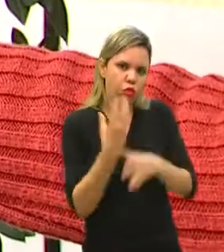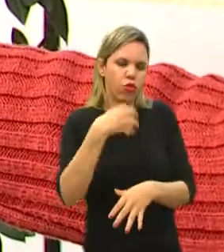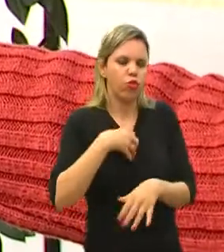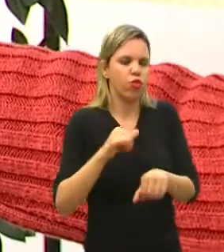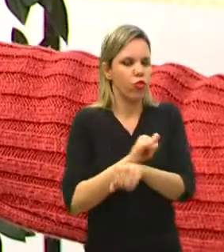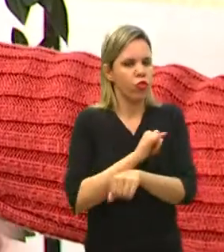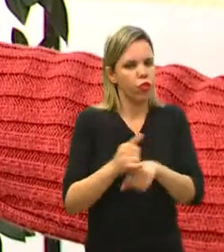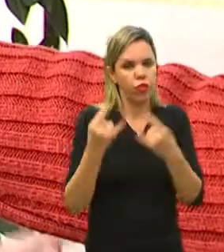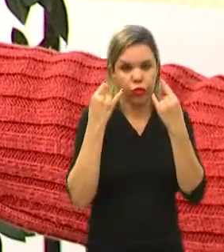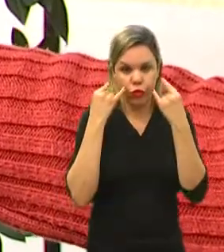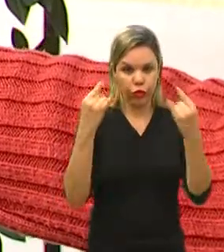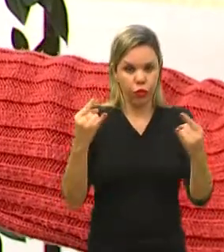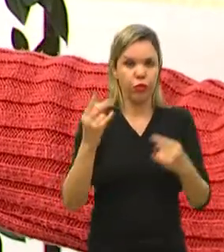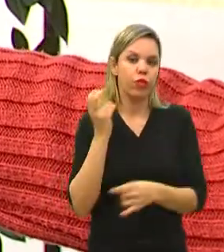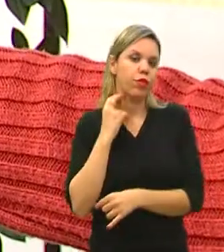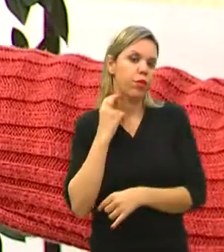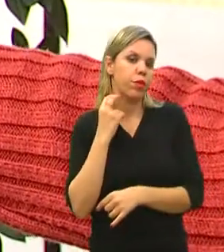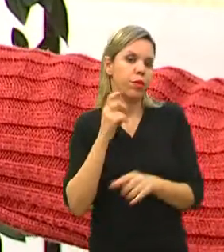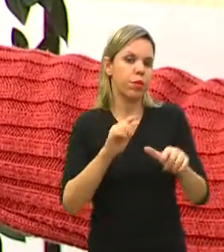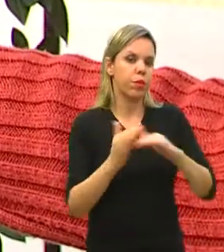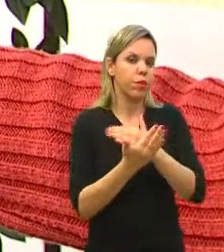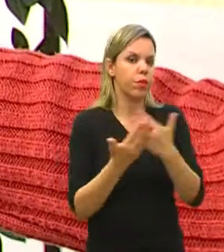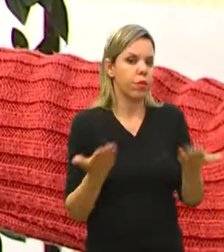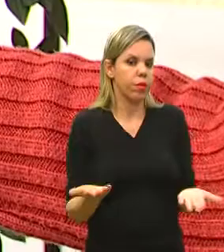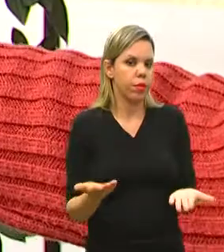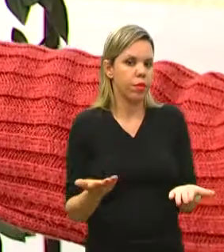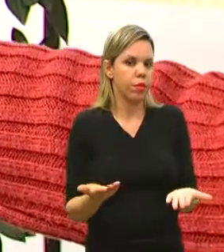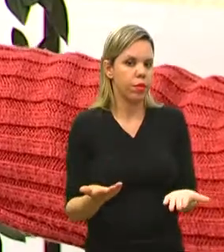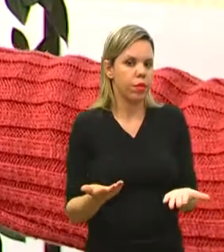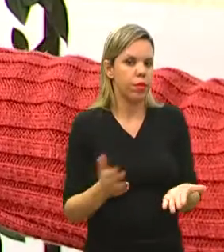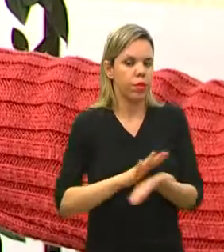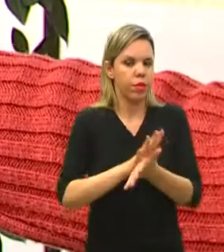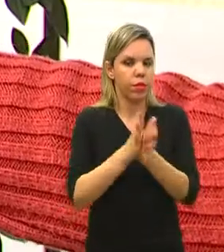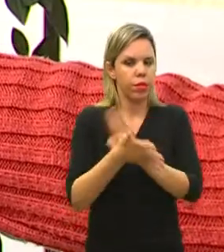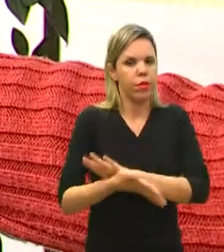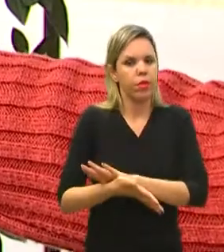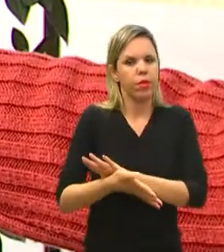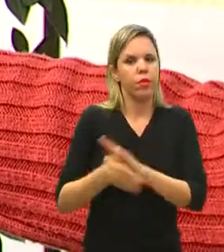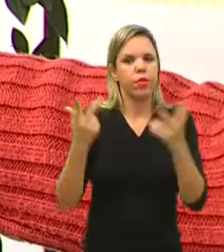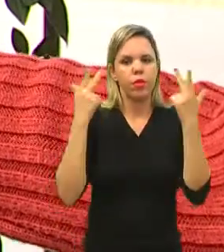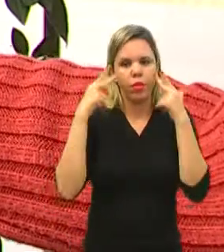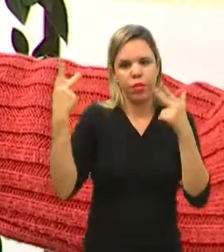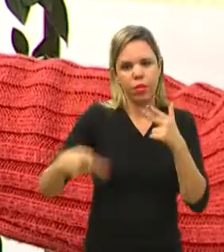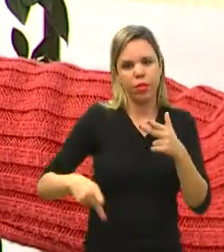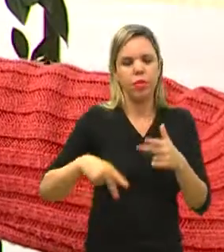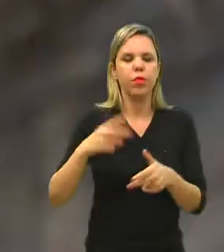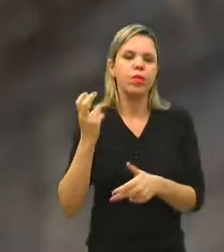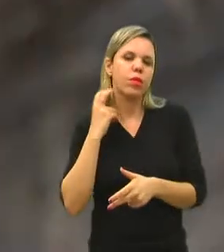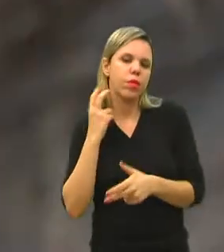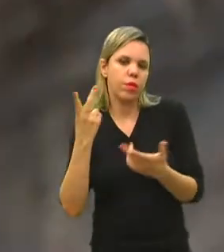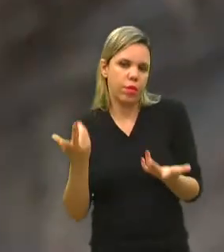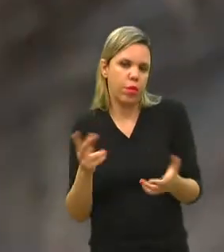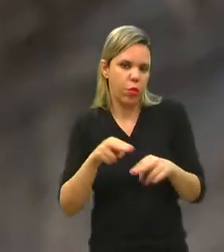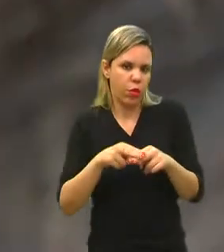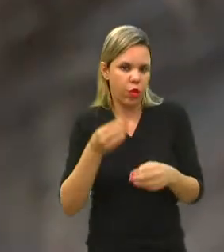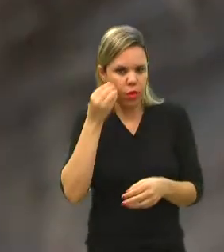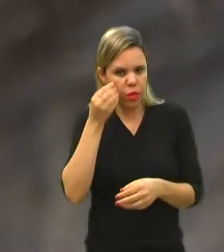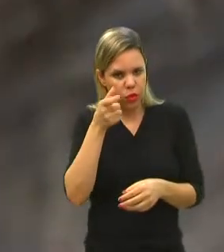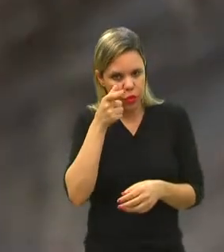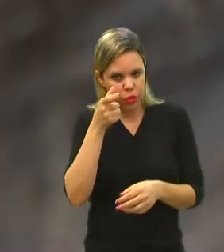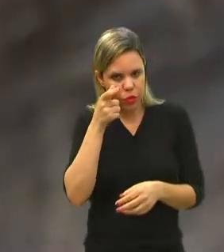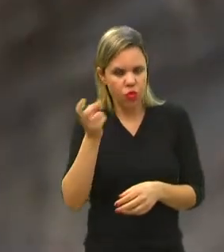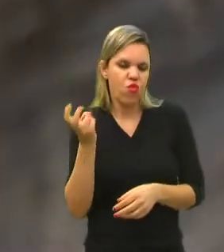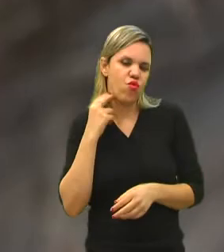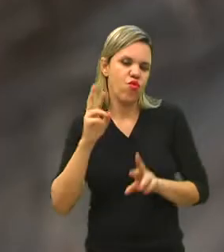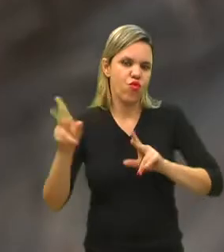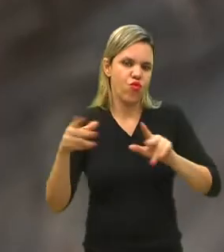cria situações para atrair os morcegos para a área urbana, sem contar a destruição do habitat natural deles. Por isso, tente ver